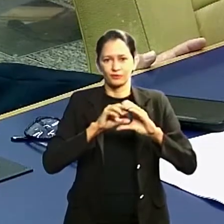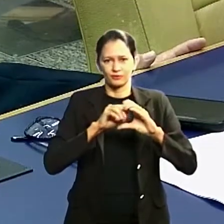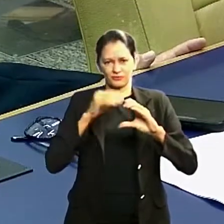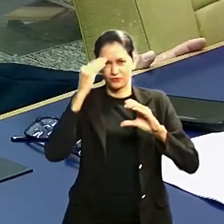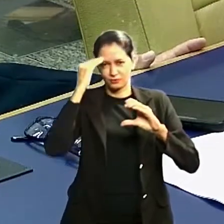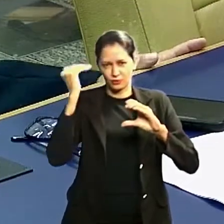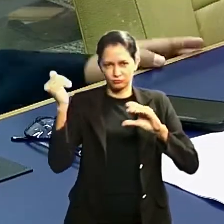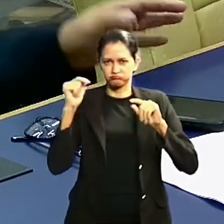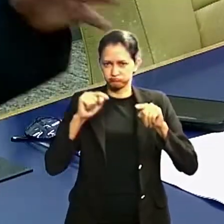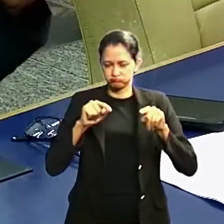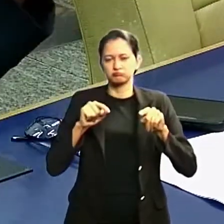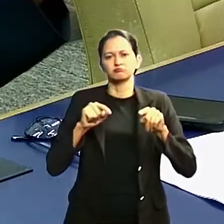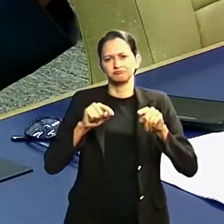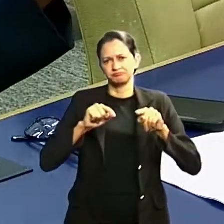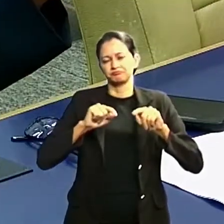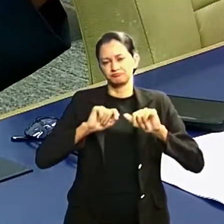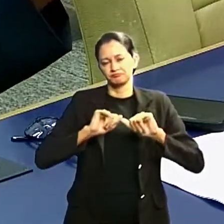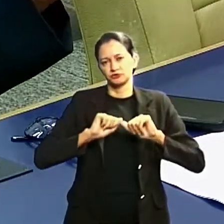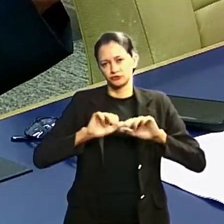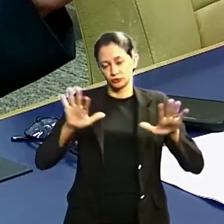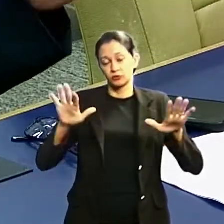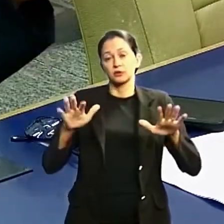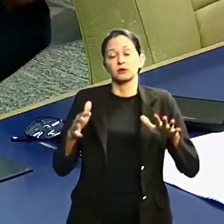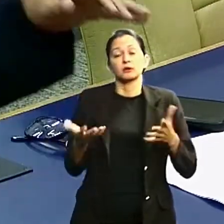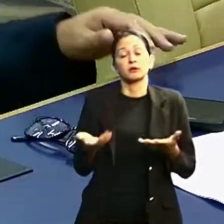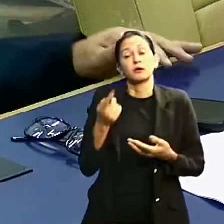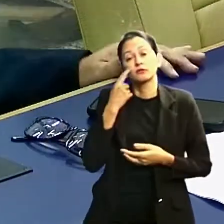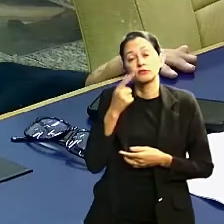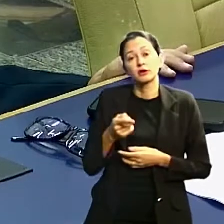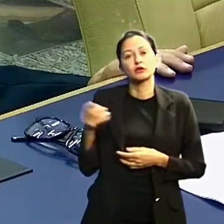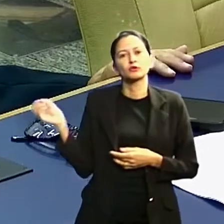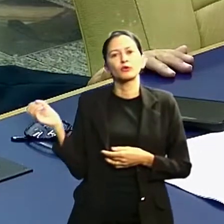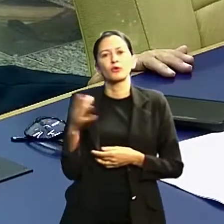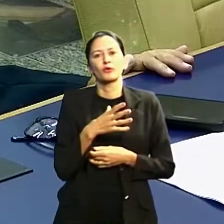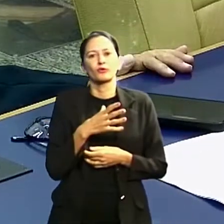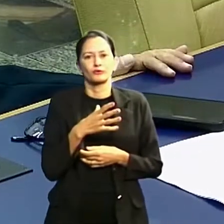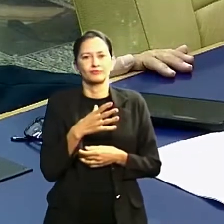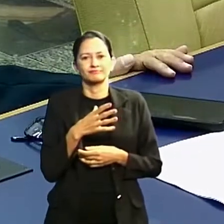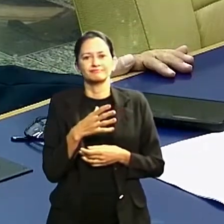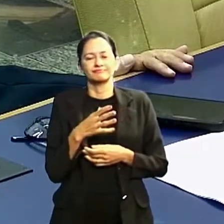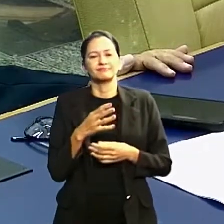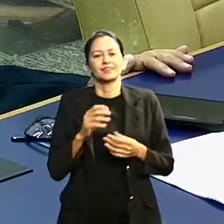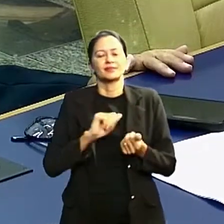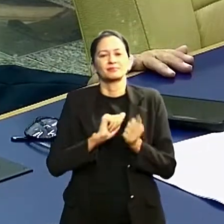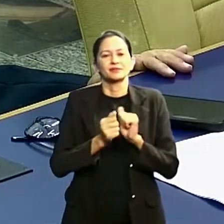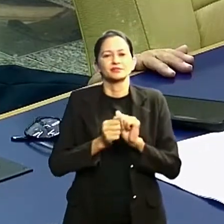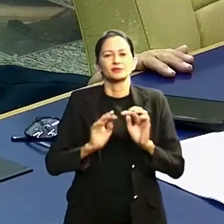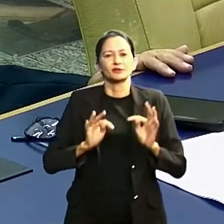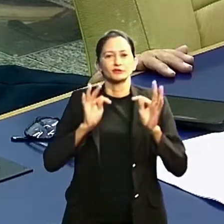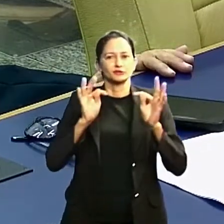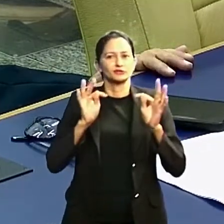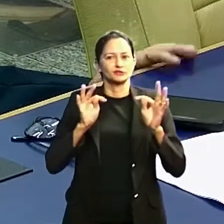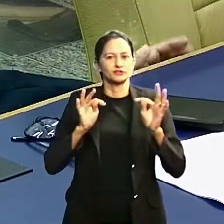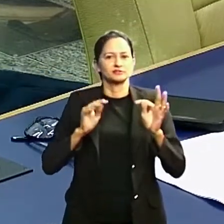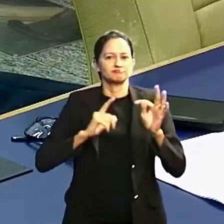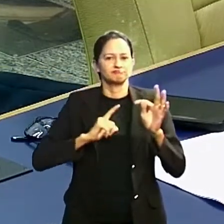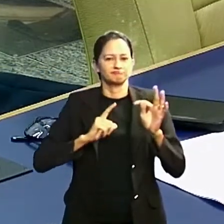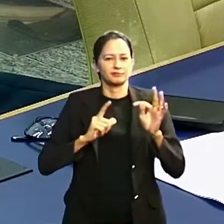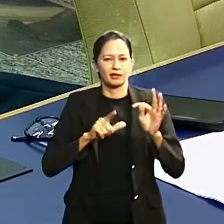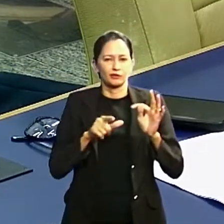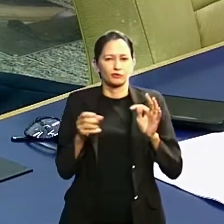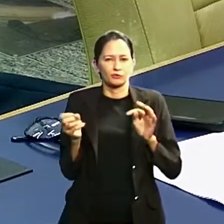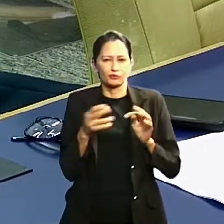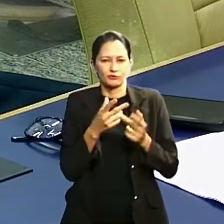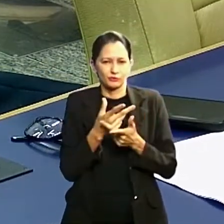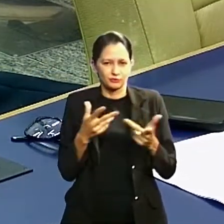E nós vamos vir aí com uma inovação tecnológica na encenação da Paixão de Cristo esse ano. Então eu quero aqui deixar o